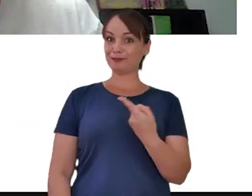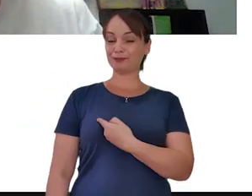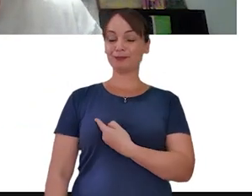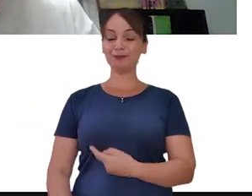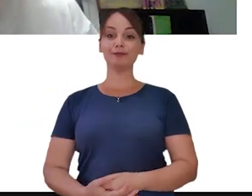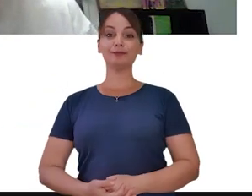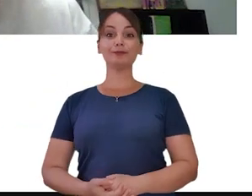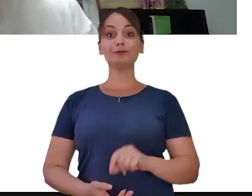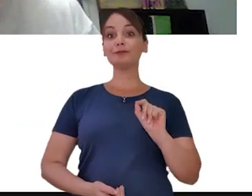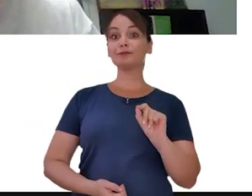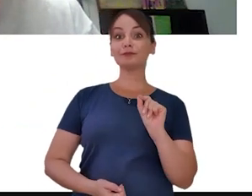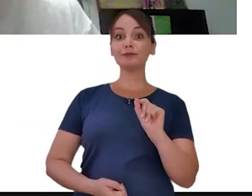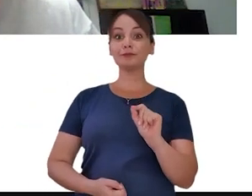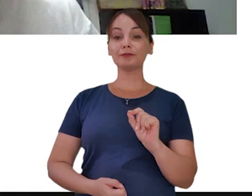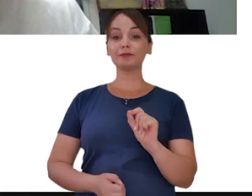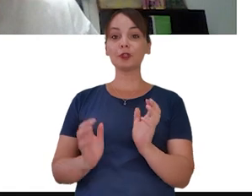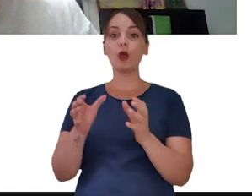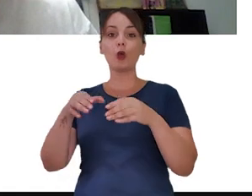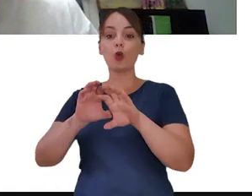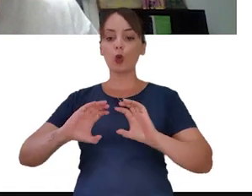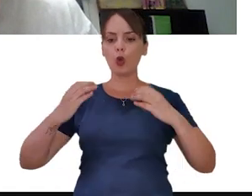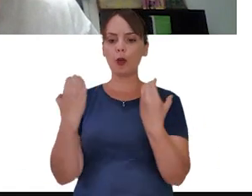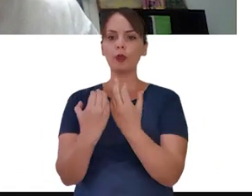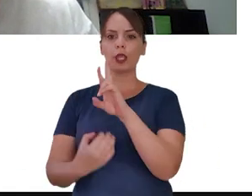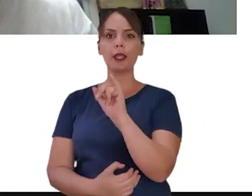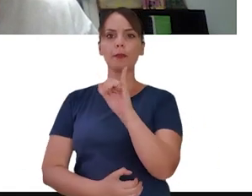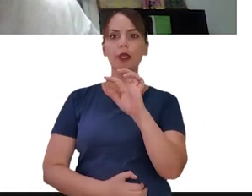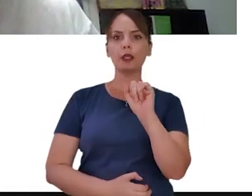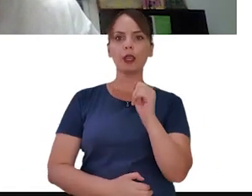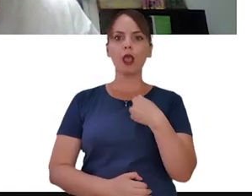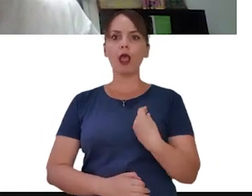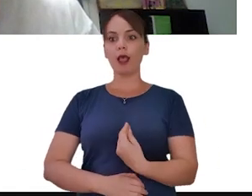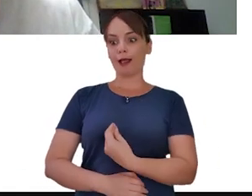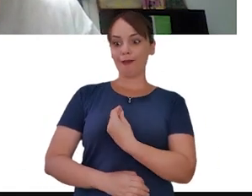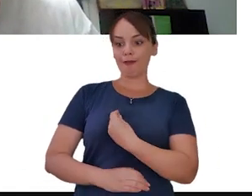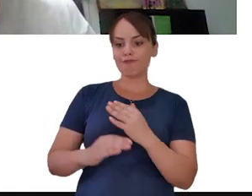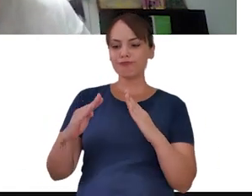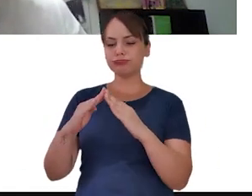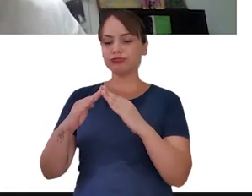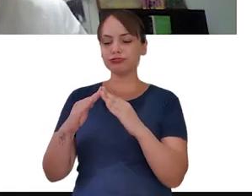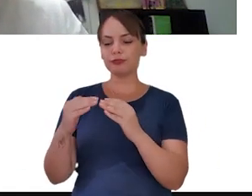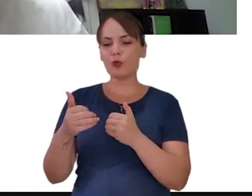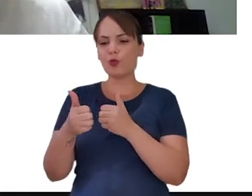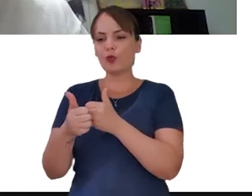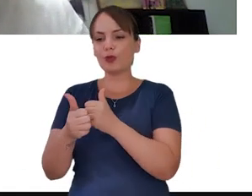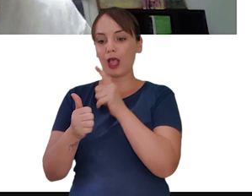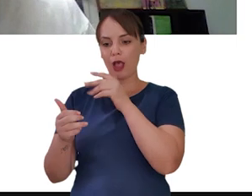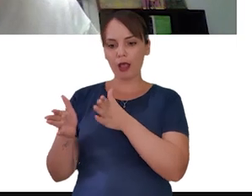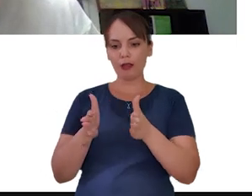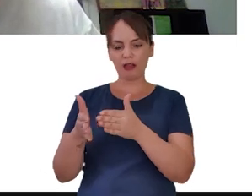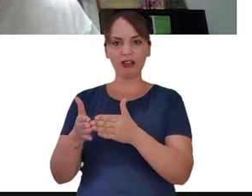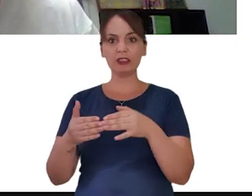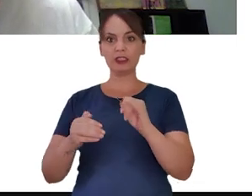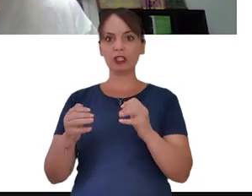seguinte... A comunidade ribeirinha, lógico, ela vive à beira de um rio, por isso ribeirinha. Agora, se os rios acabarem, é possível